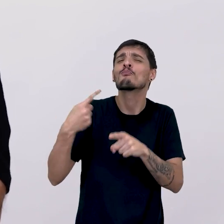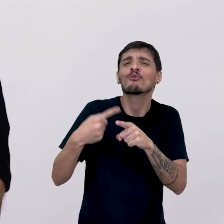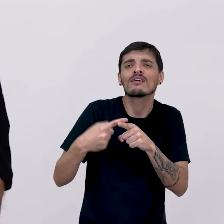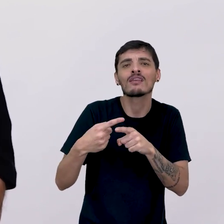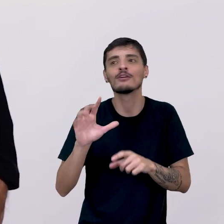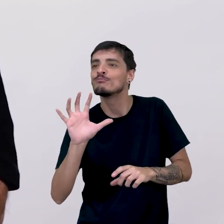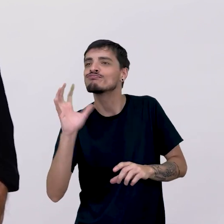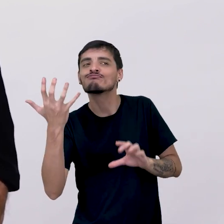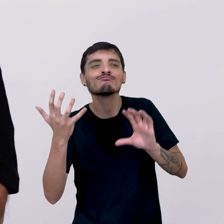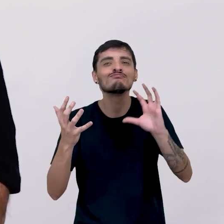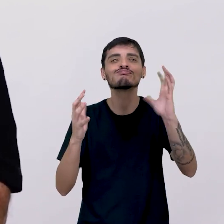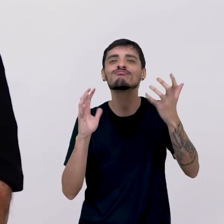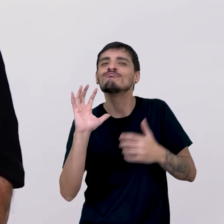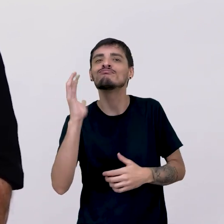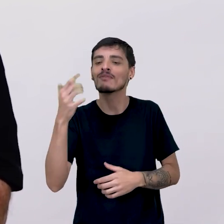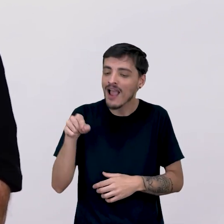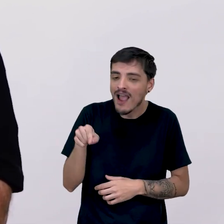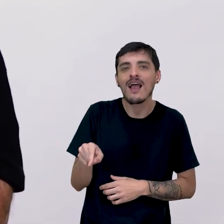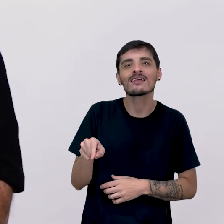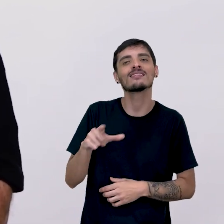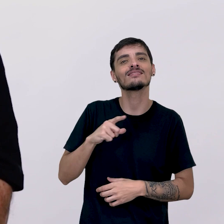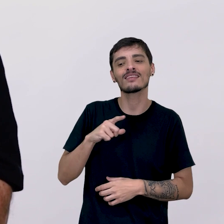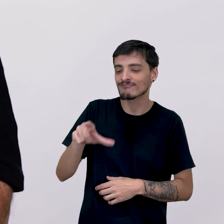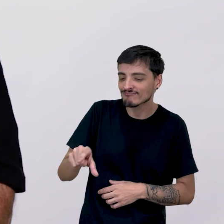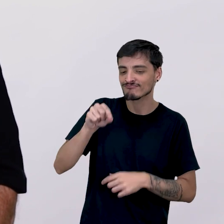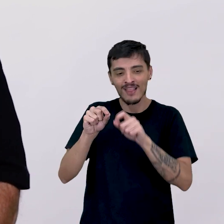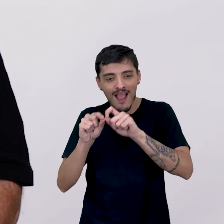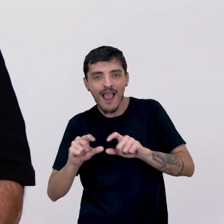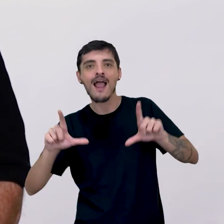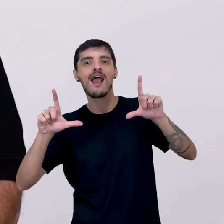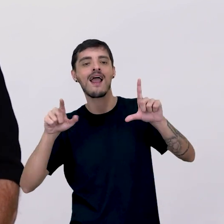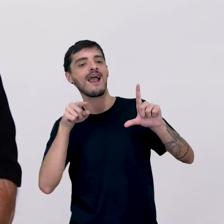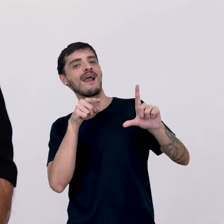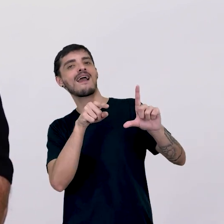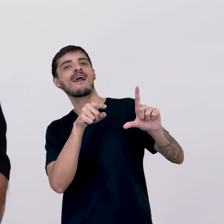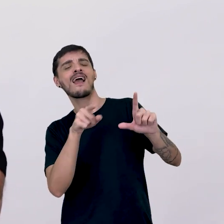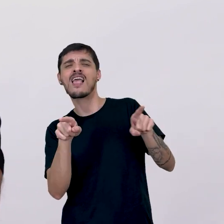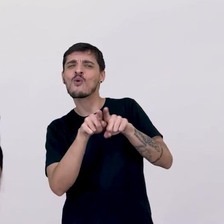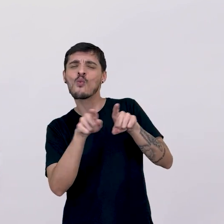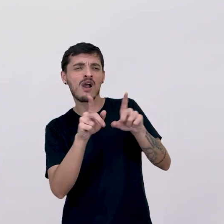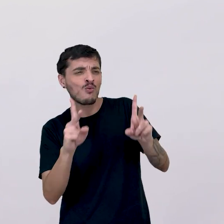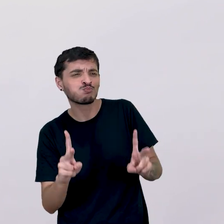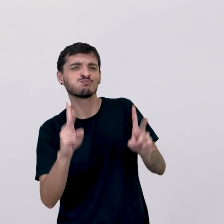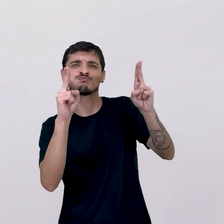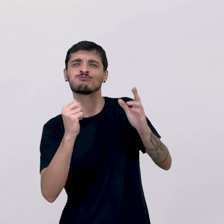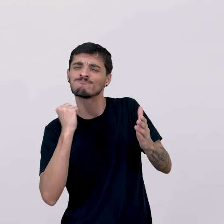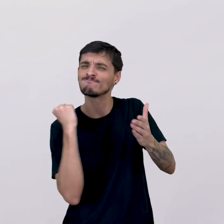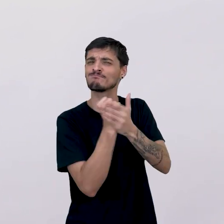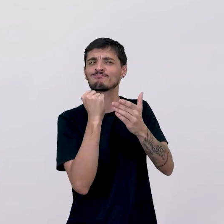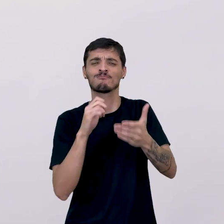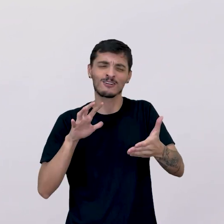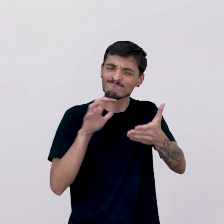pelo simples fato de selecioná-las dentre as demais. Deter-se sobre elas, dedicar-se